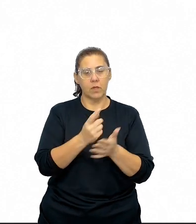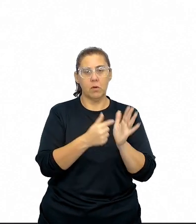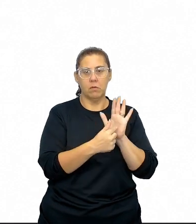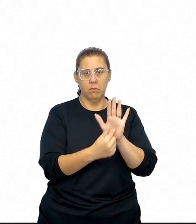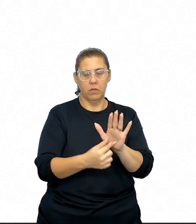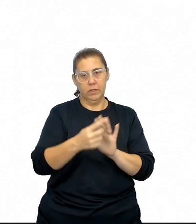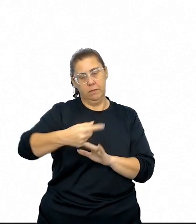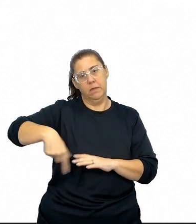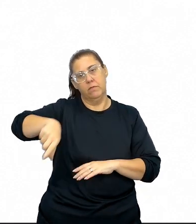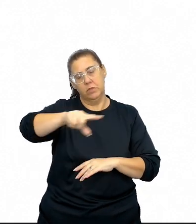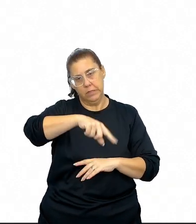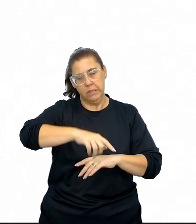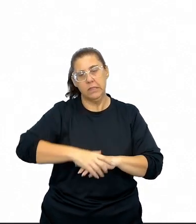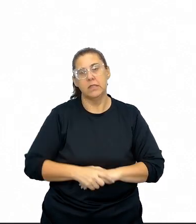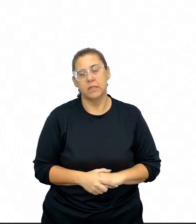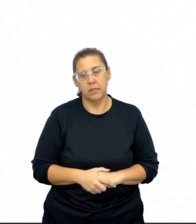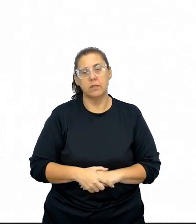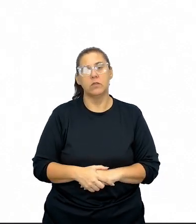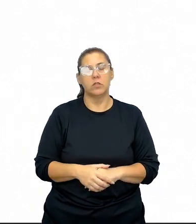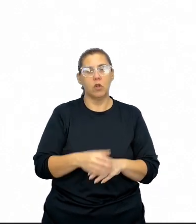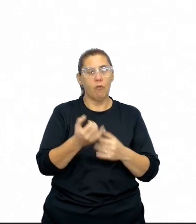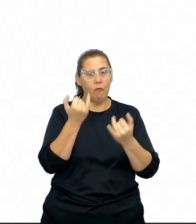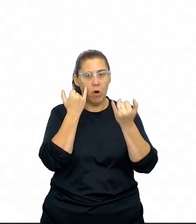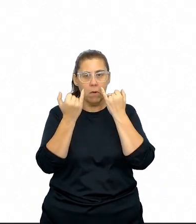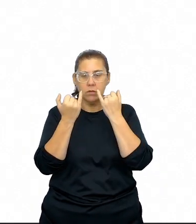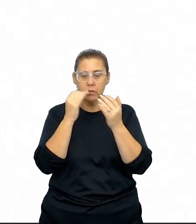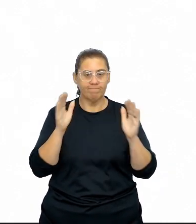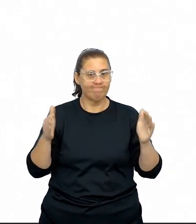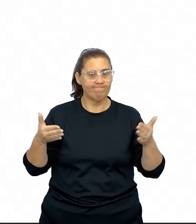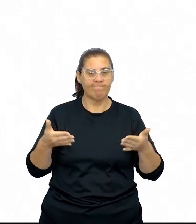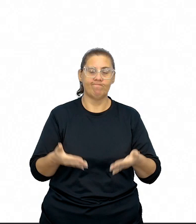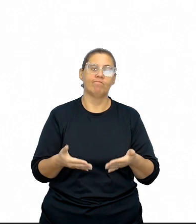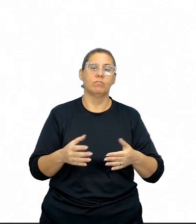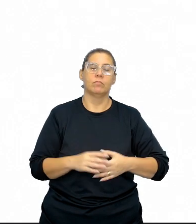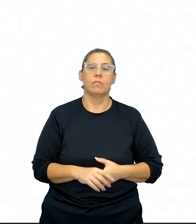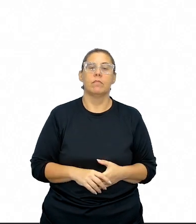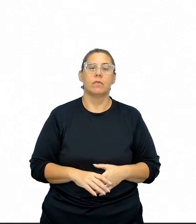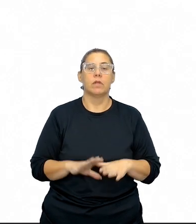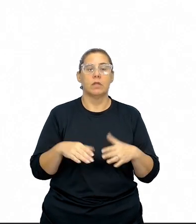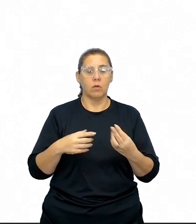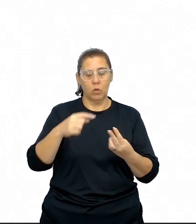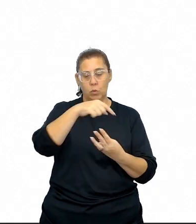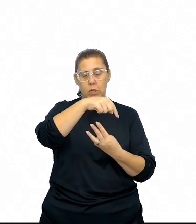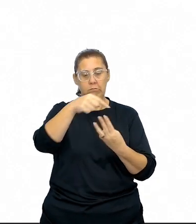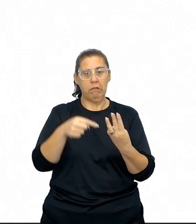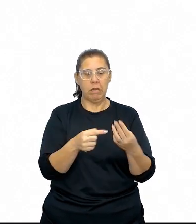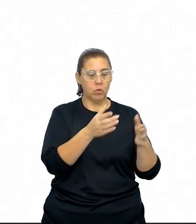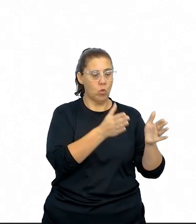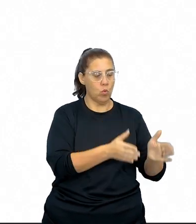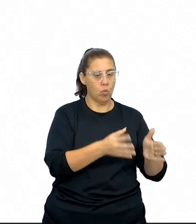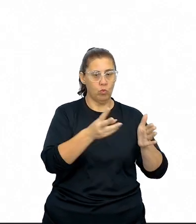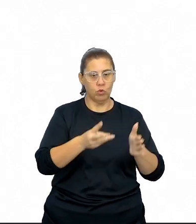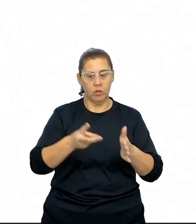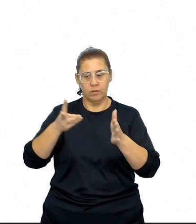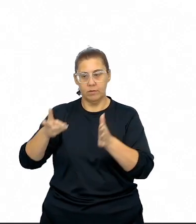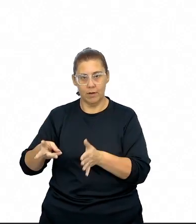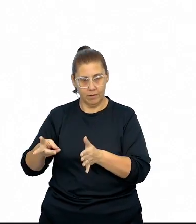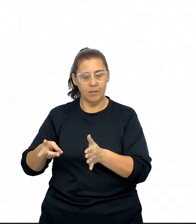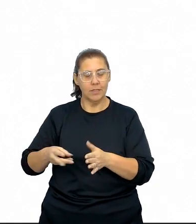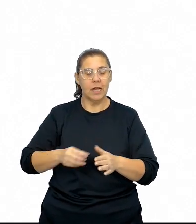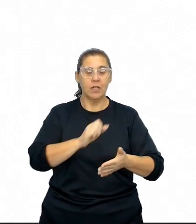apresentadas a vocês, né, em formações específicas. Então, são 3 sequências de